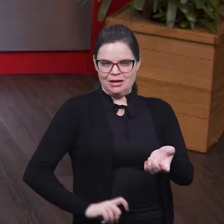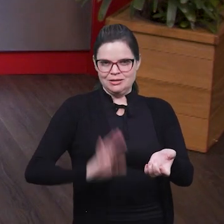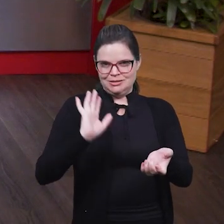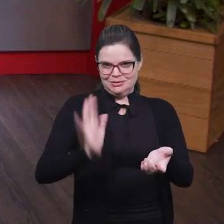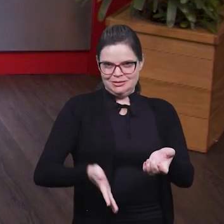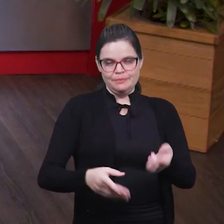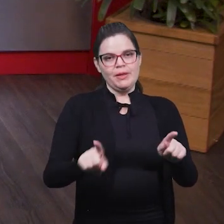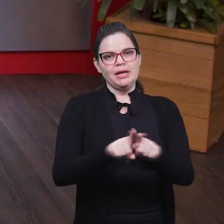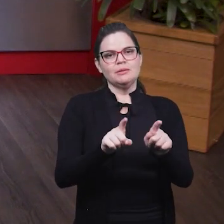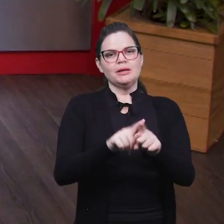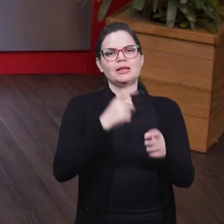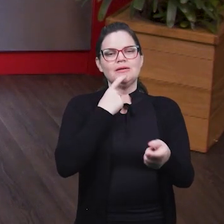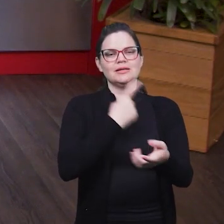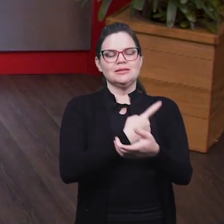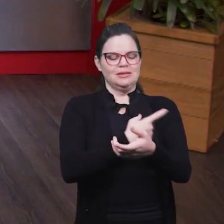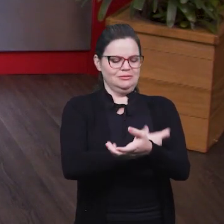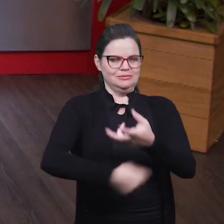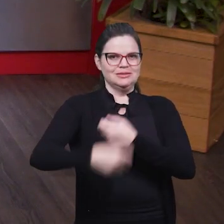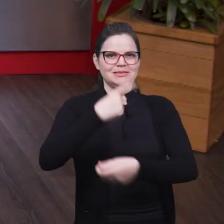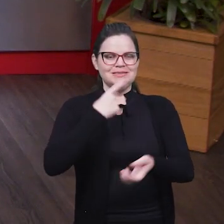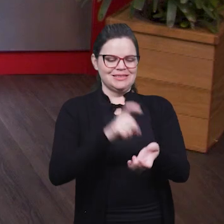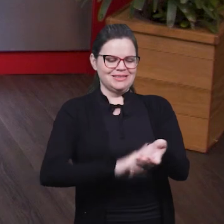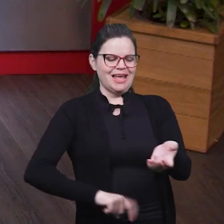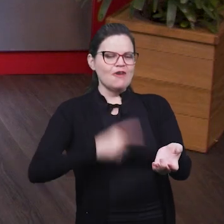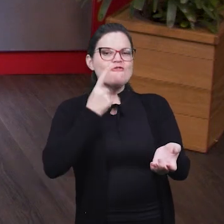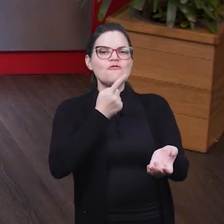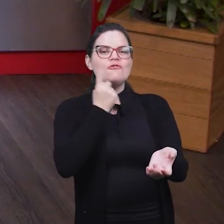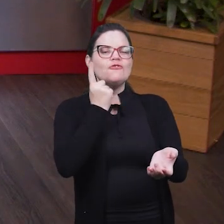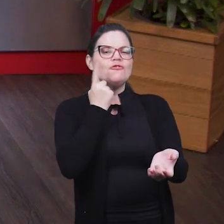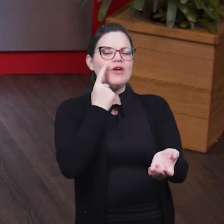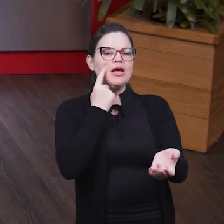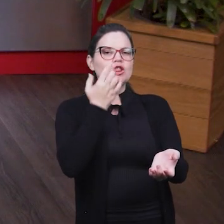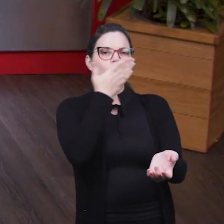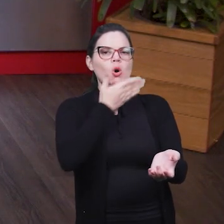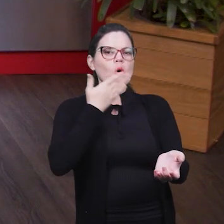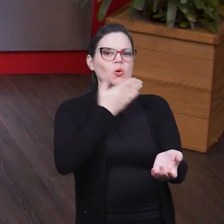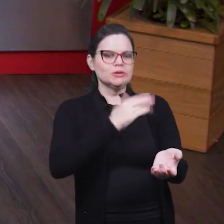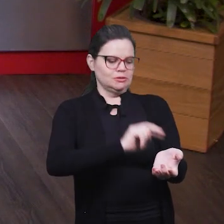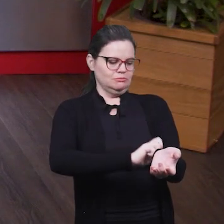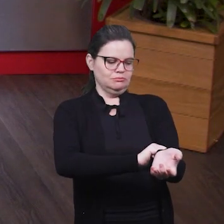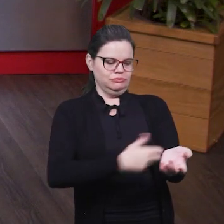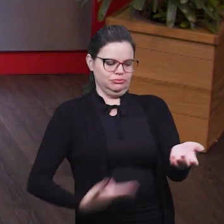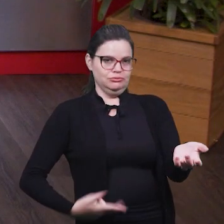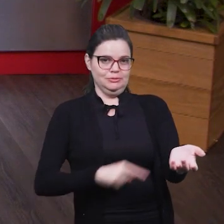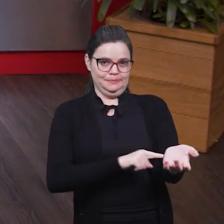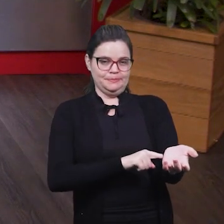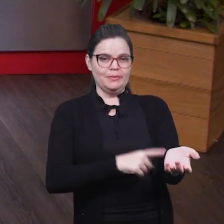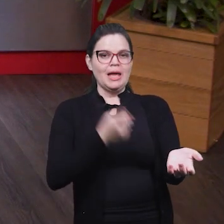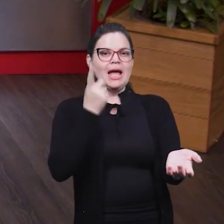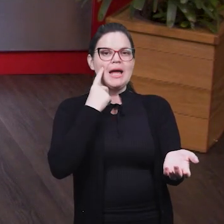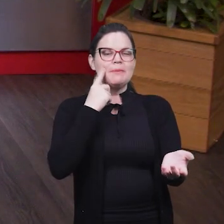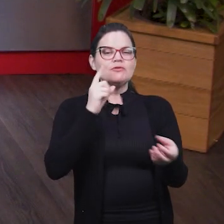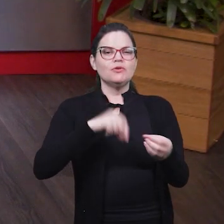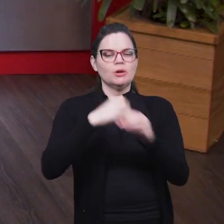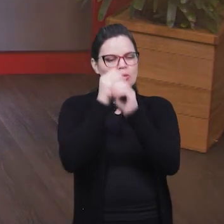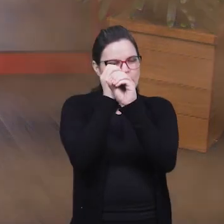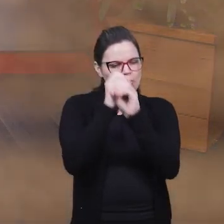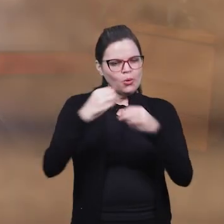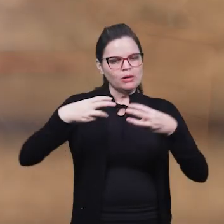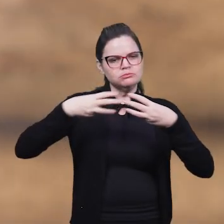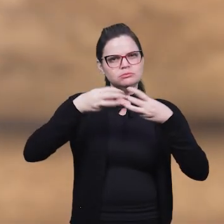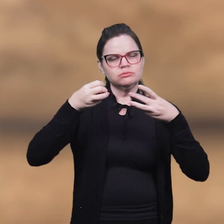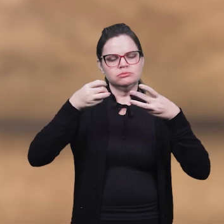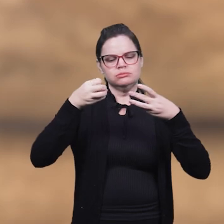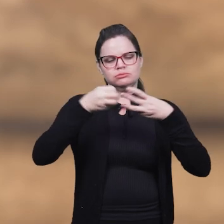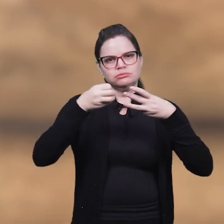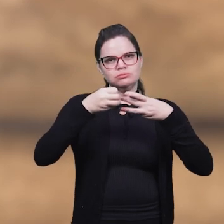exame de glicemia. Ele é realizado para mensurar a quantidade de glicose, que é uma molécula resultante da quebra